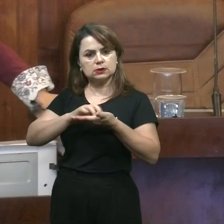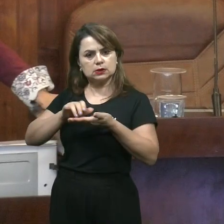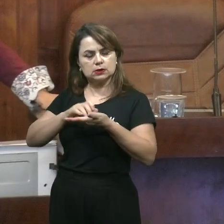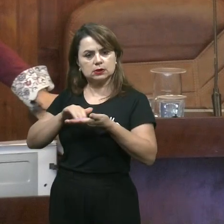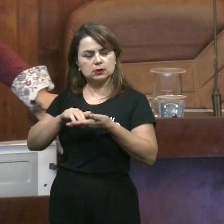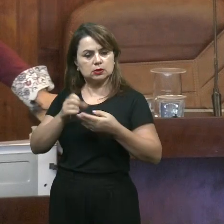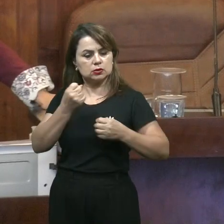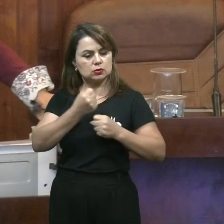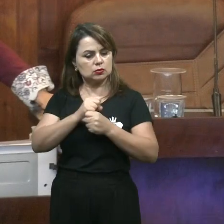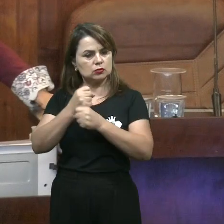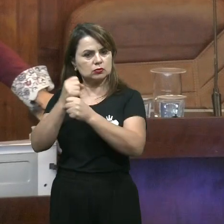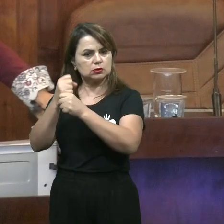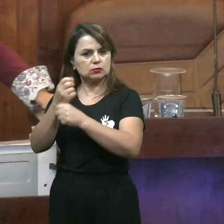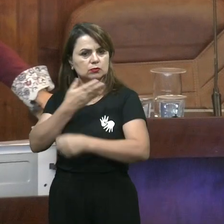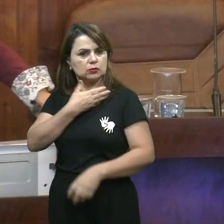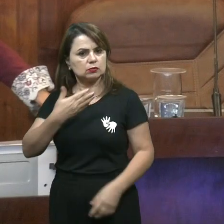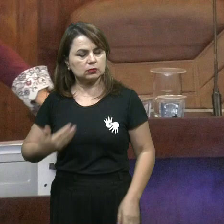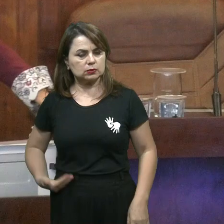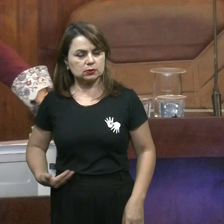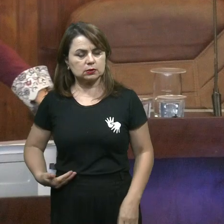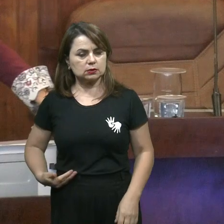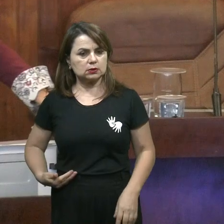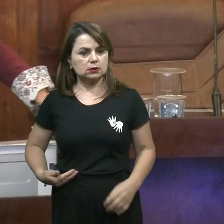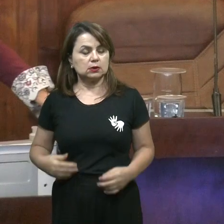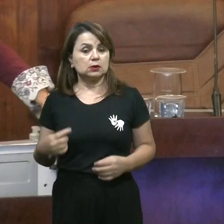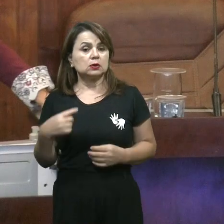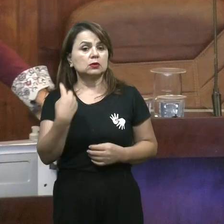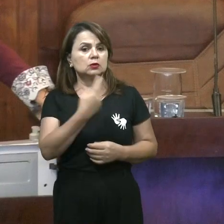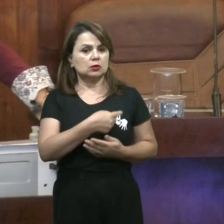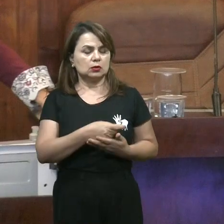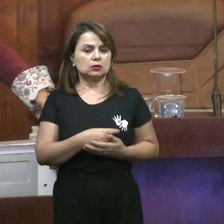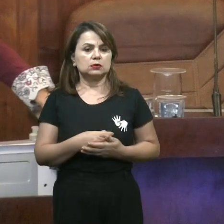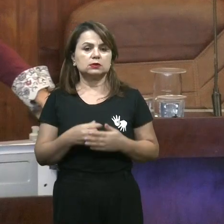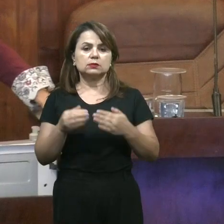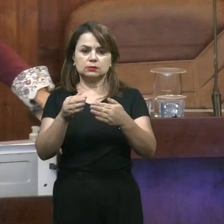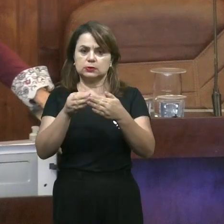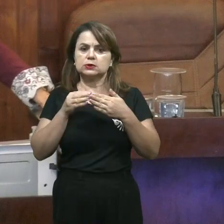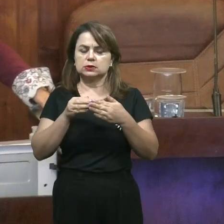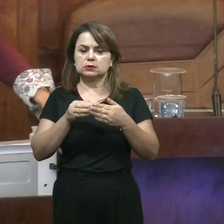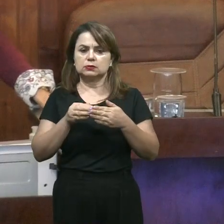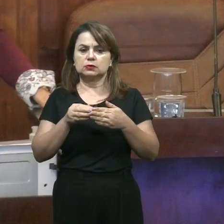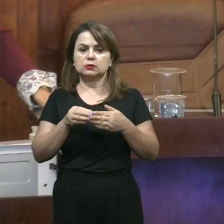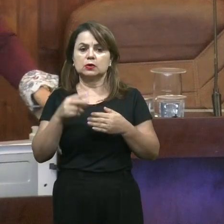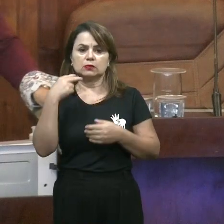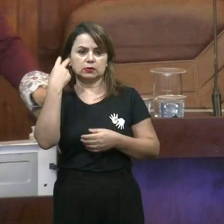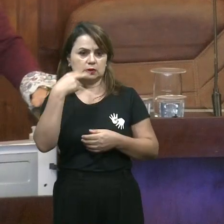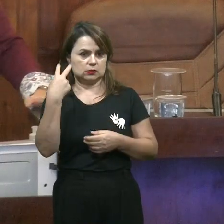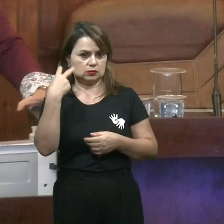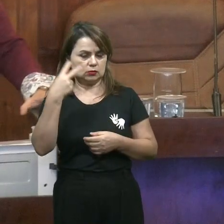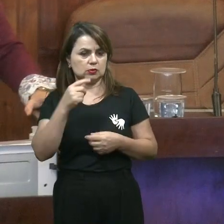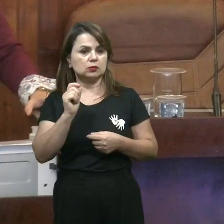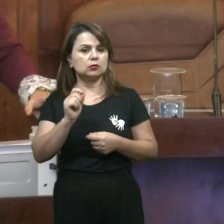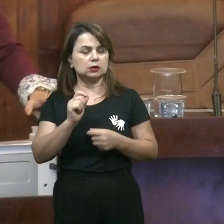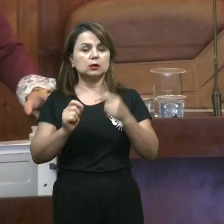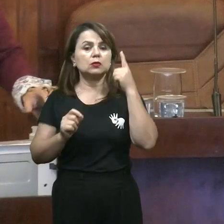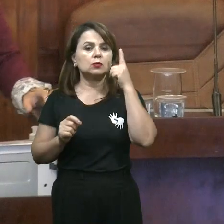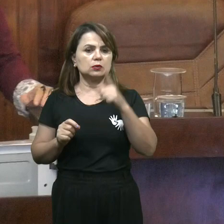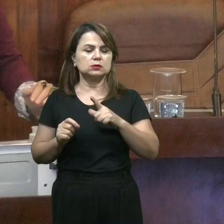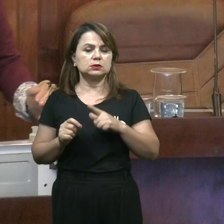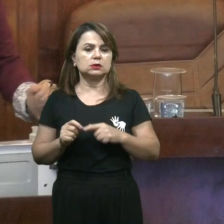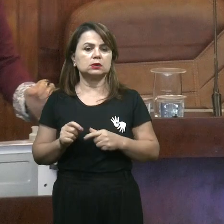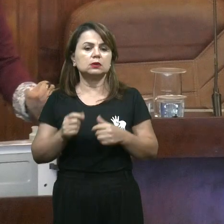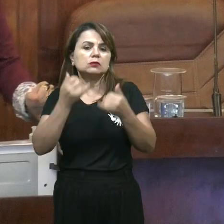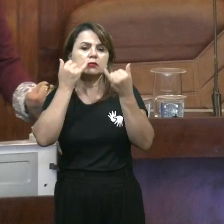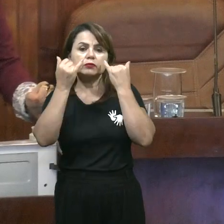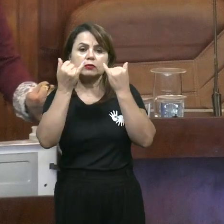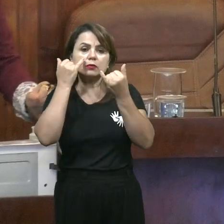de Obras Públicas essa solicitação vista proporcionar a este vereador a capacidade de fornecer